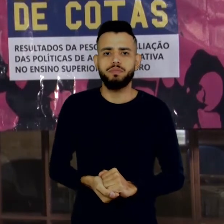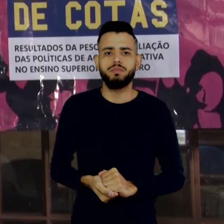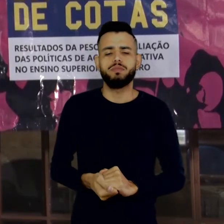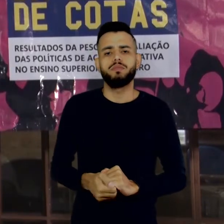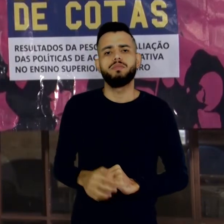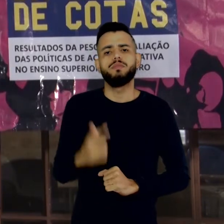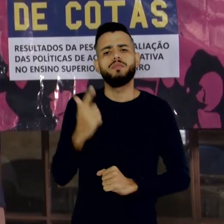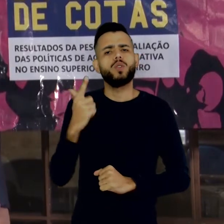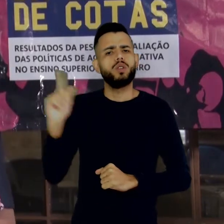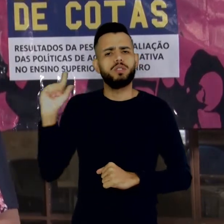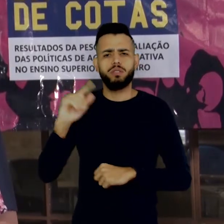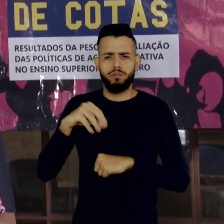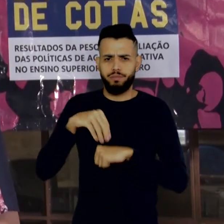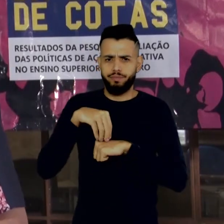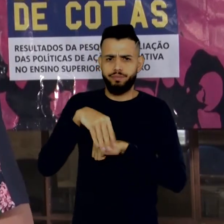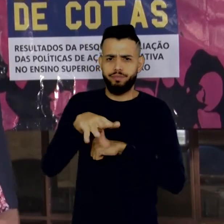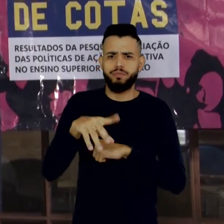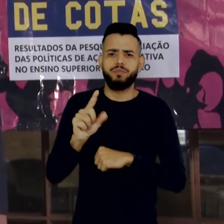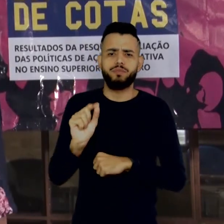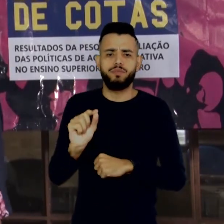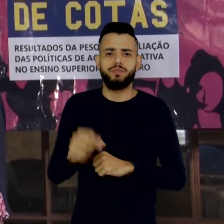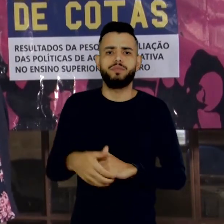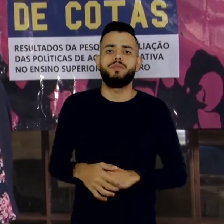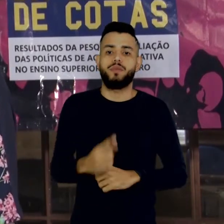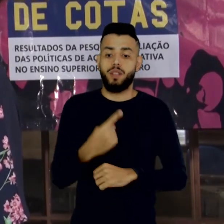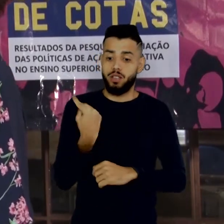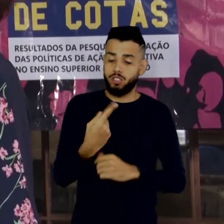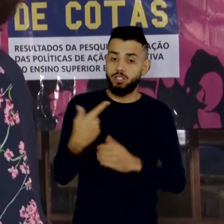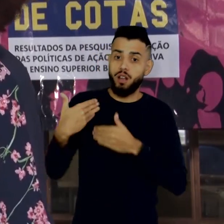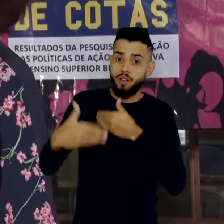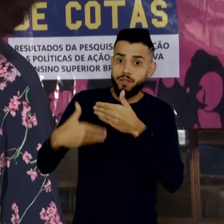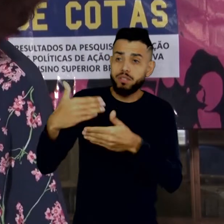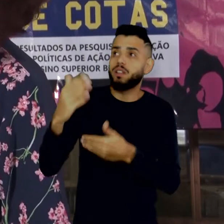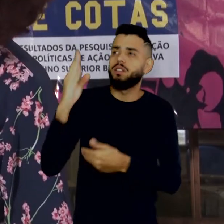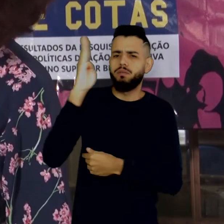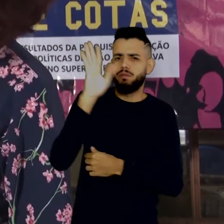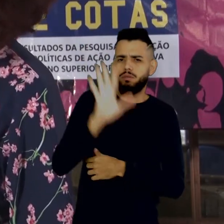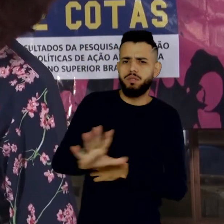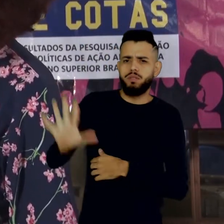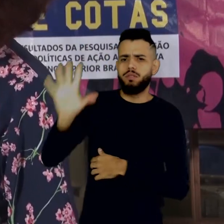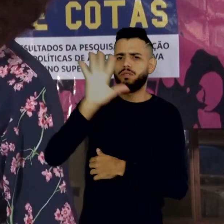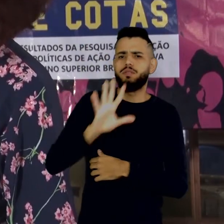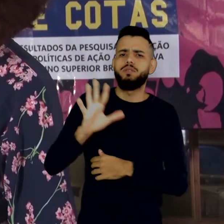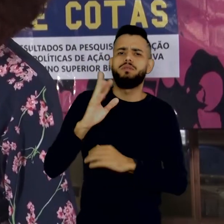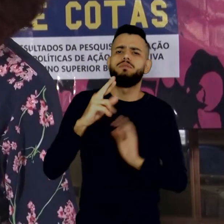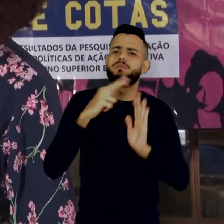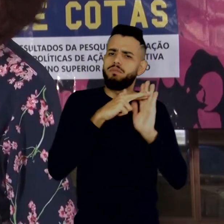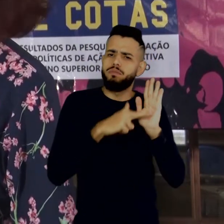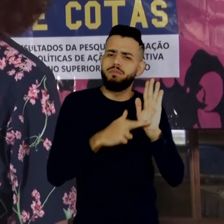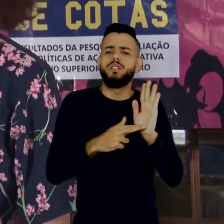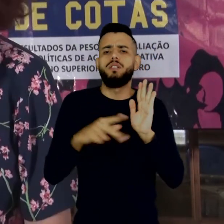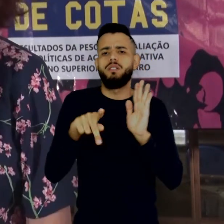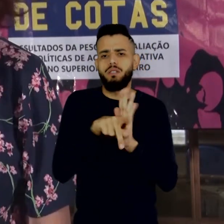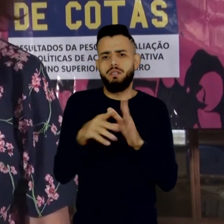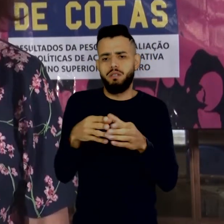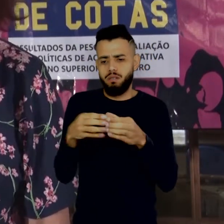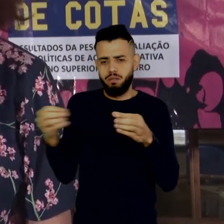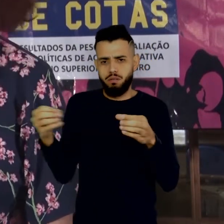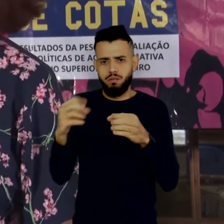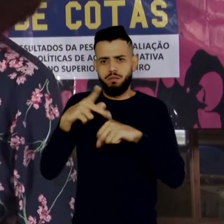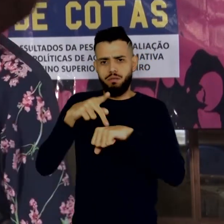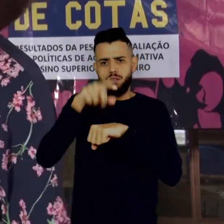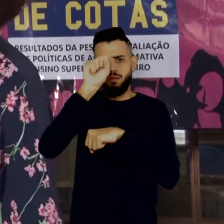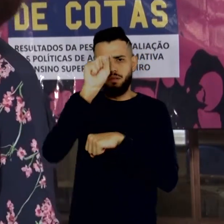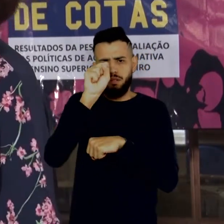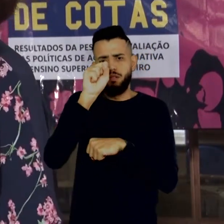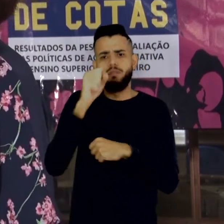A outra recomendação, avançar nacionalmente na regulamentação de cotas na pós-graduação, que também foi